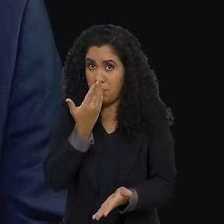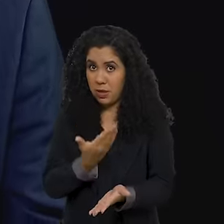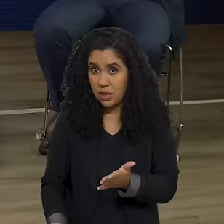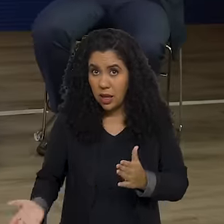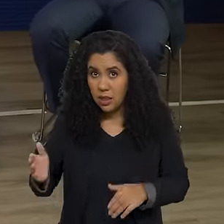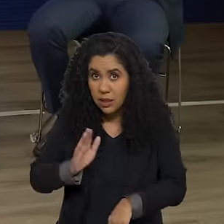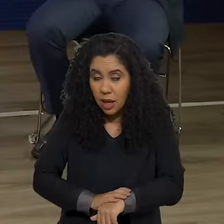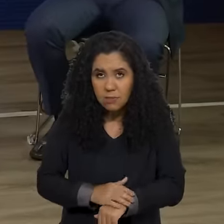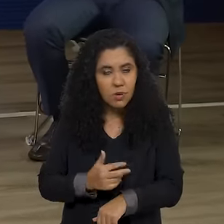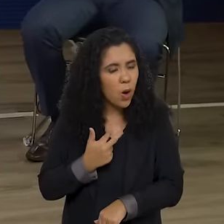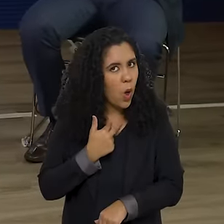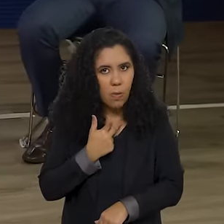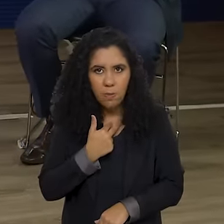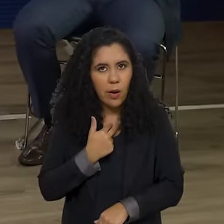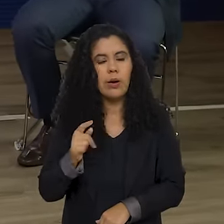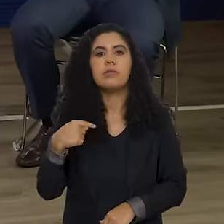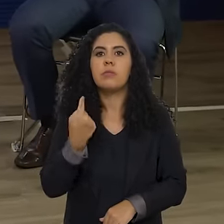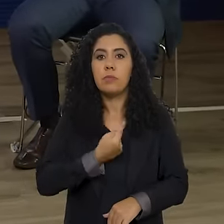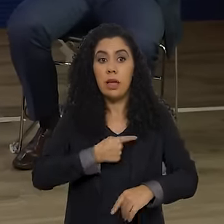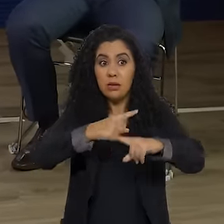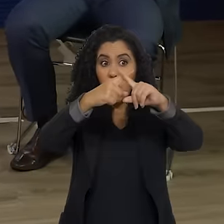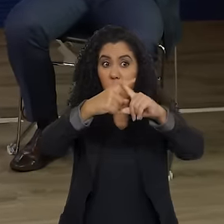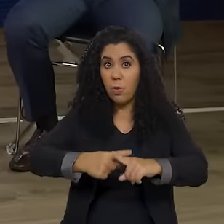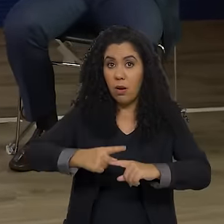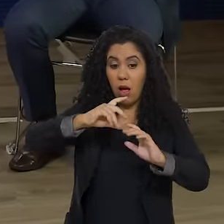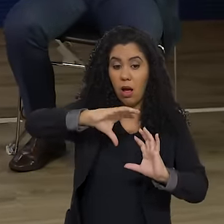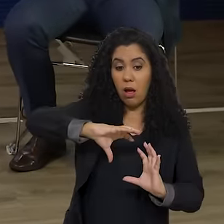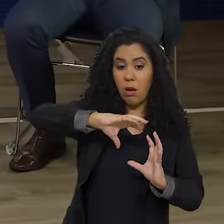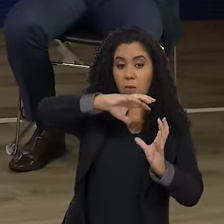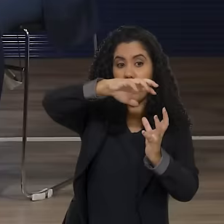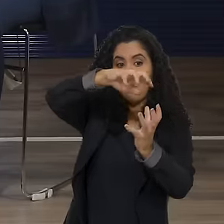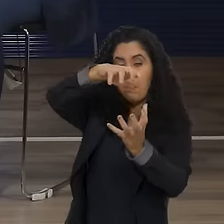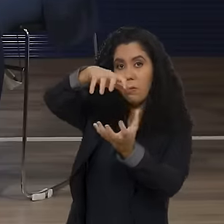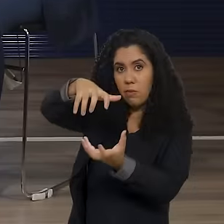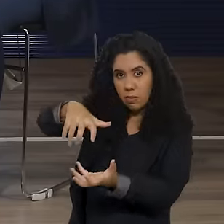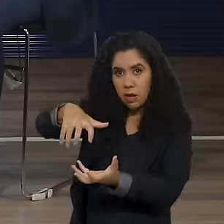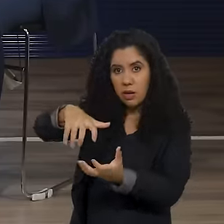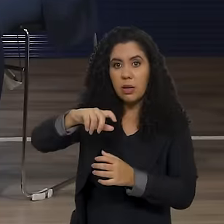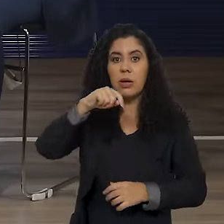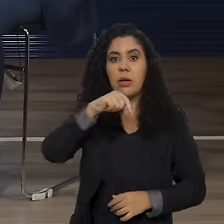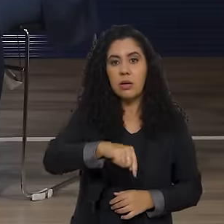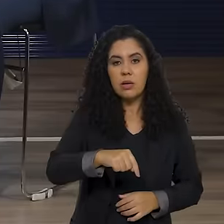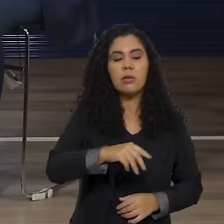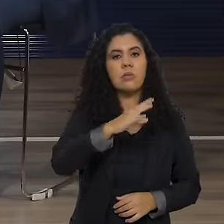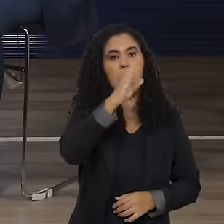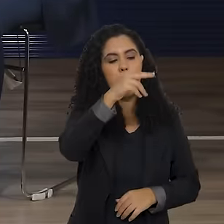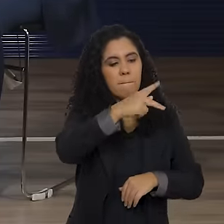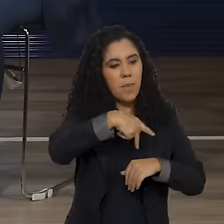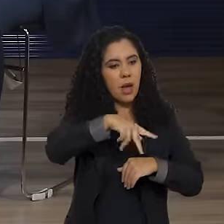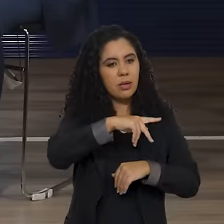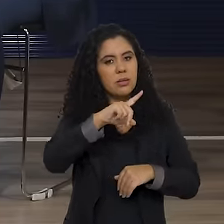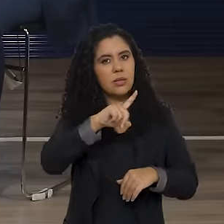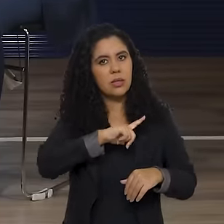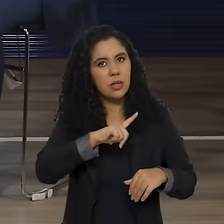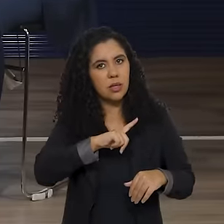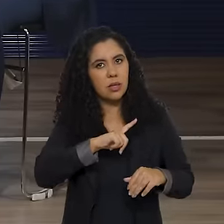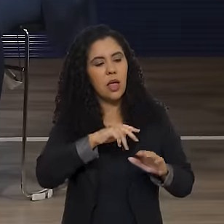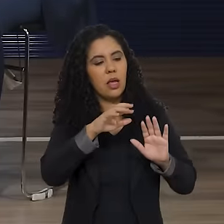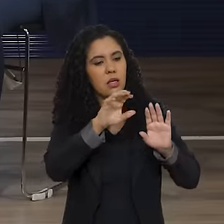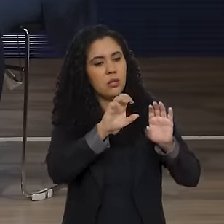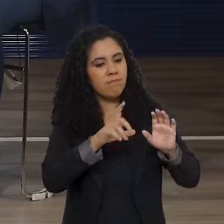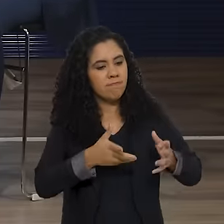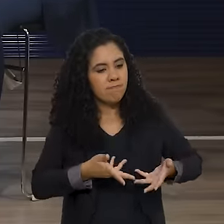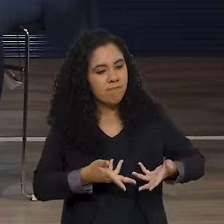perder. A gente compete no mercado global com países que têm estruturas, né, regulatórias